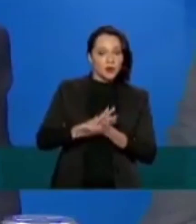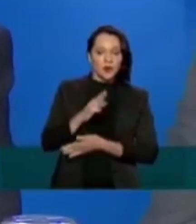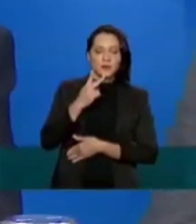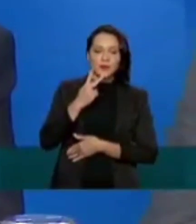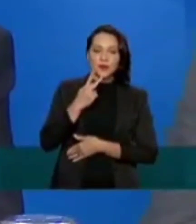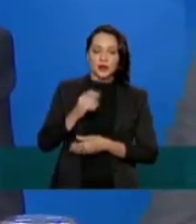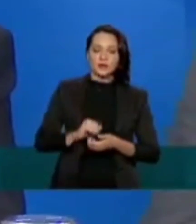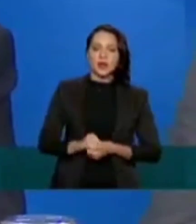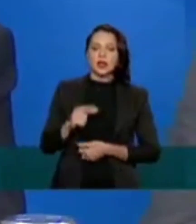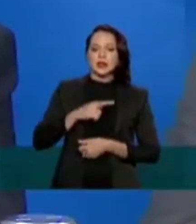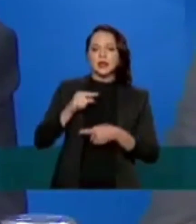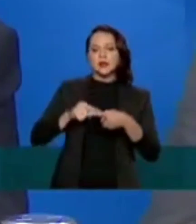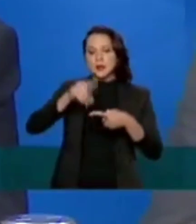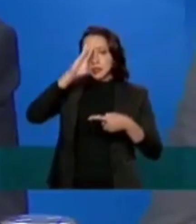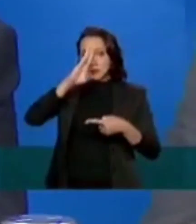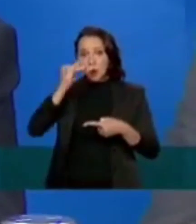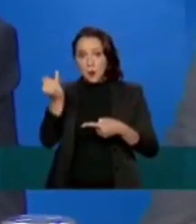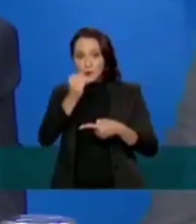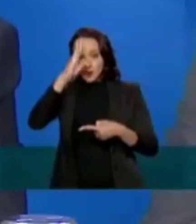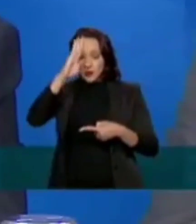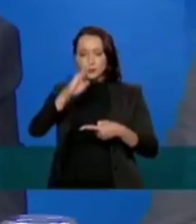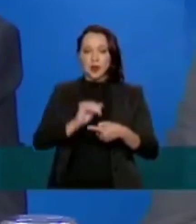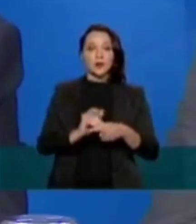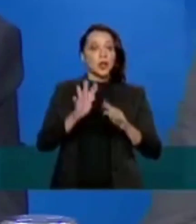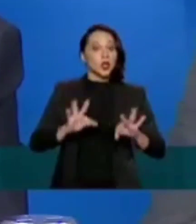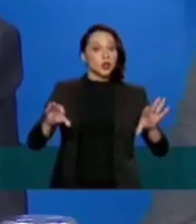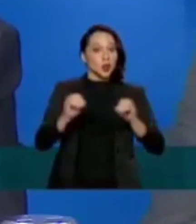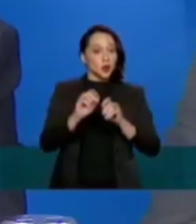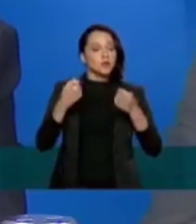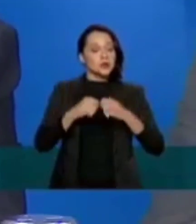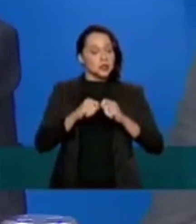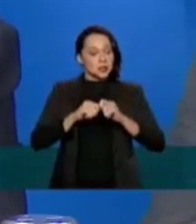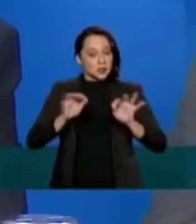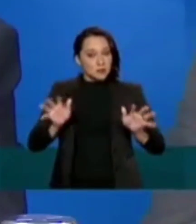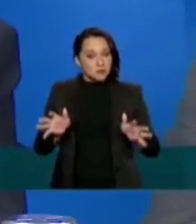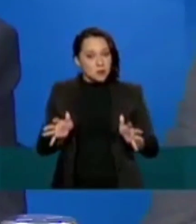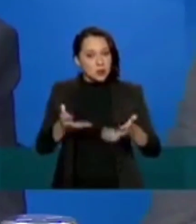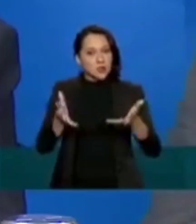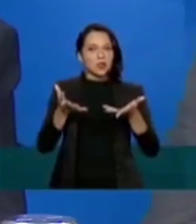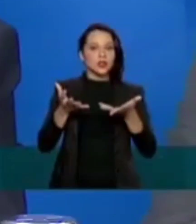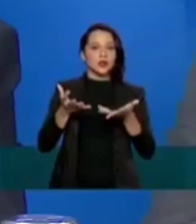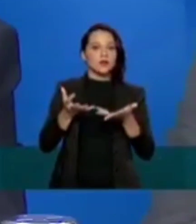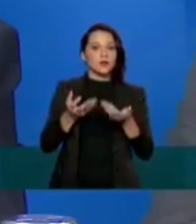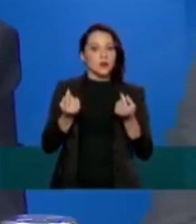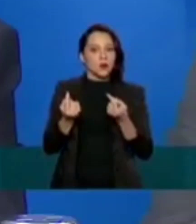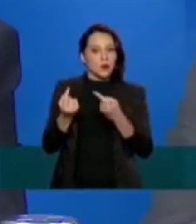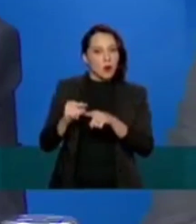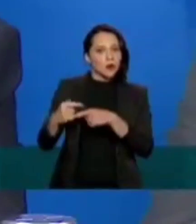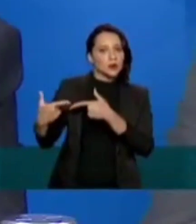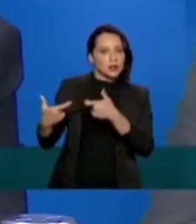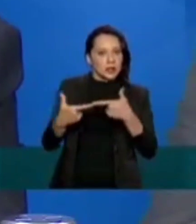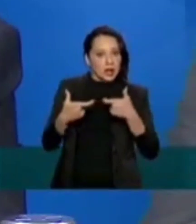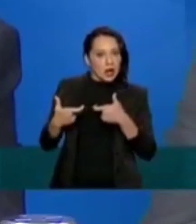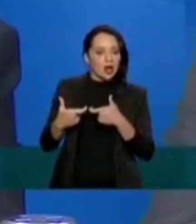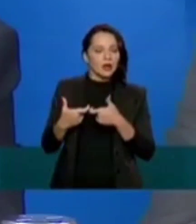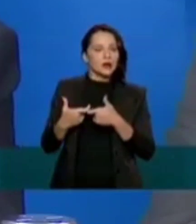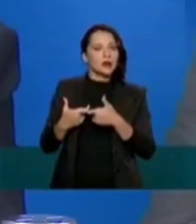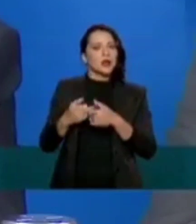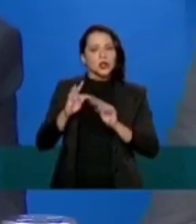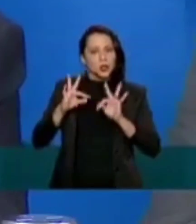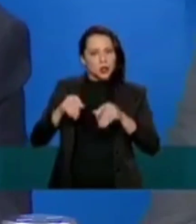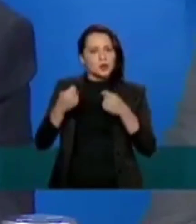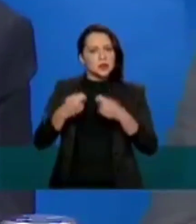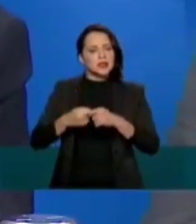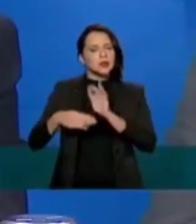critério de essencialidade, todos têm que se engajar nesse combate, nessa guerra, todos têm que